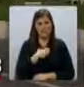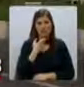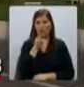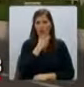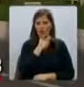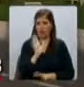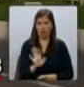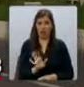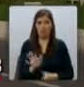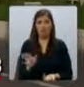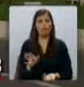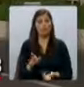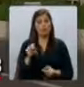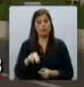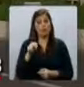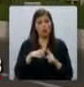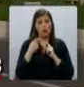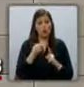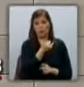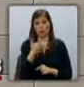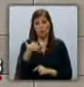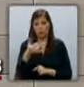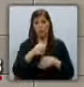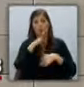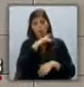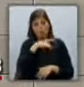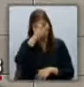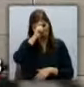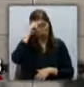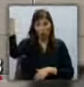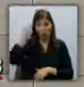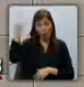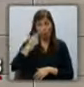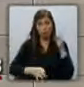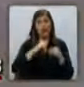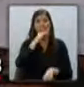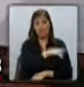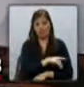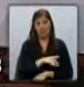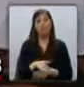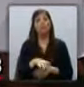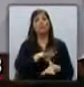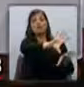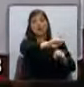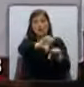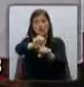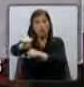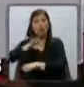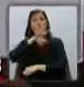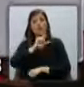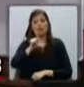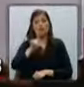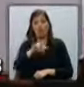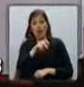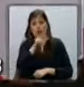horrível em junho 2012 a polícia cumpre a ordem do tribunal de família e menores de Sintra para retirar os filhos da Liliana e